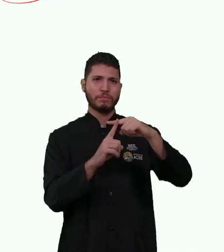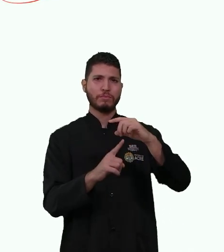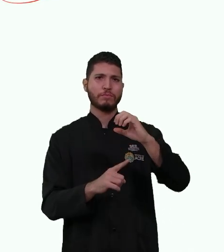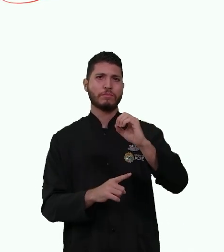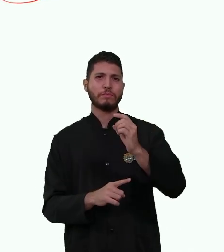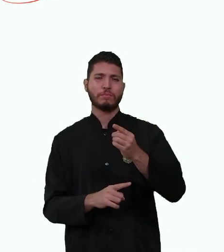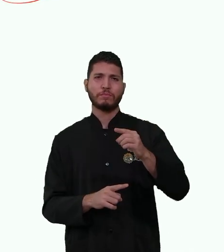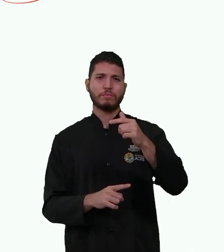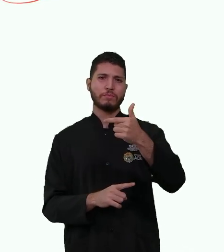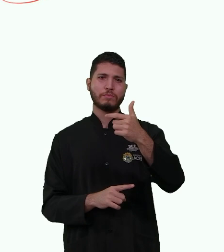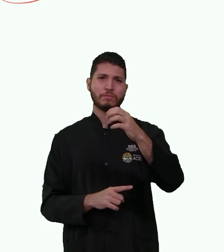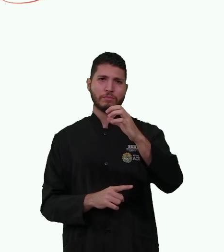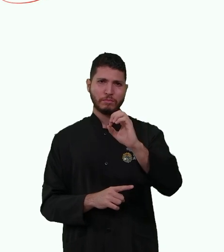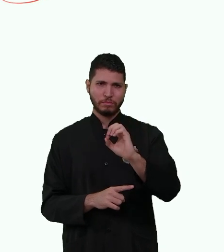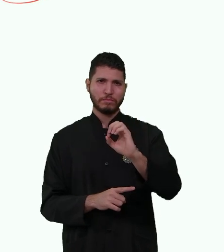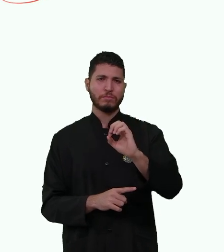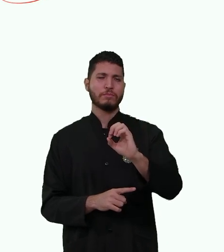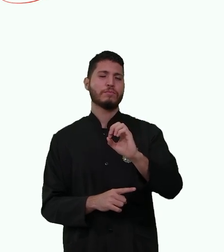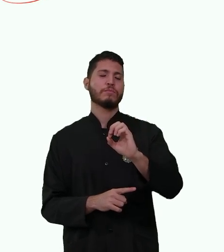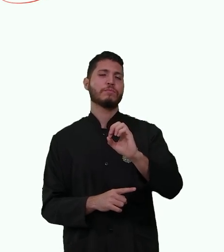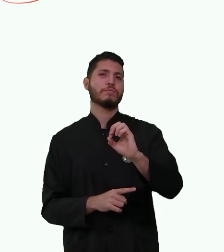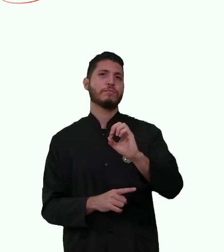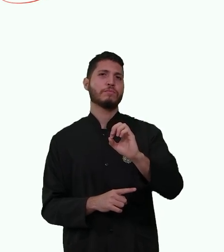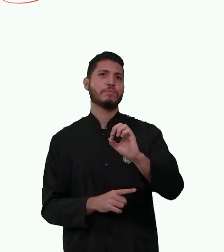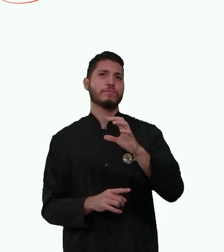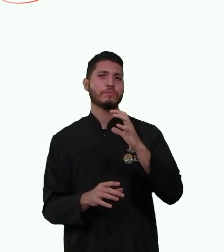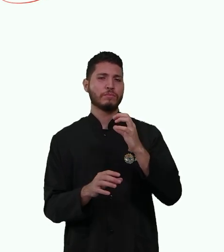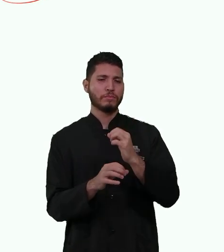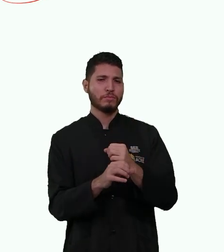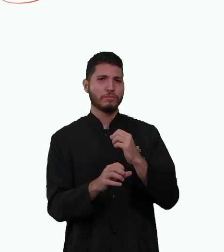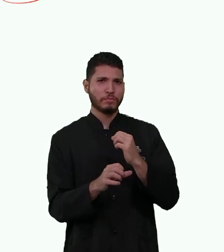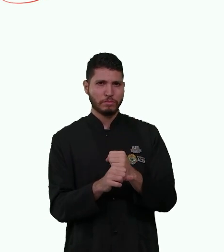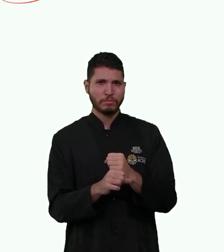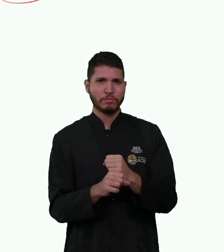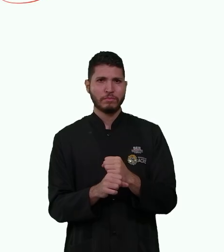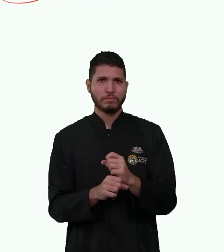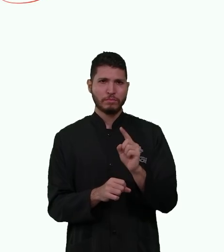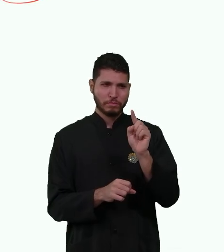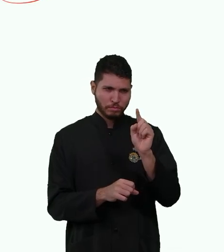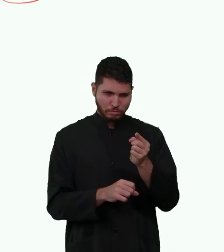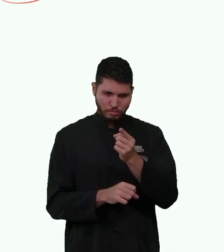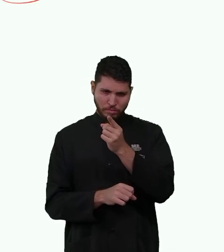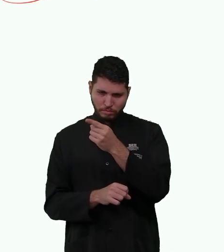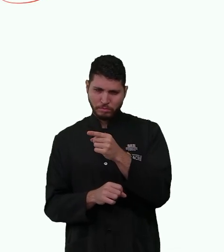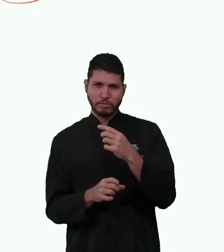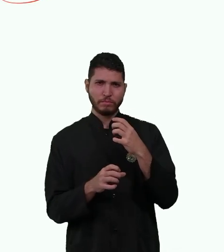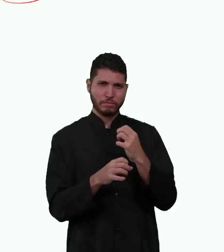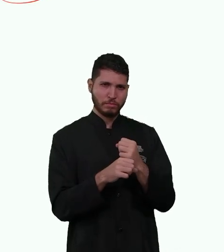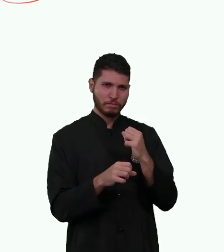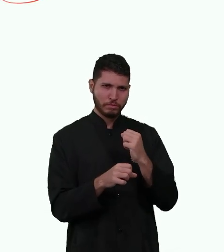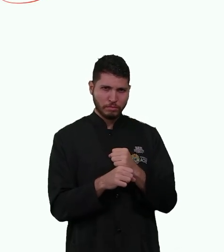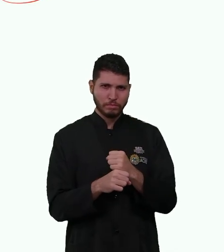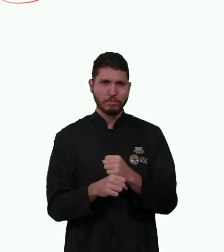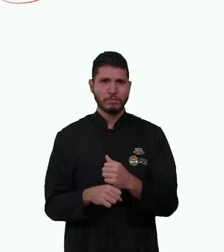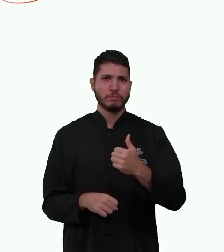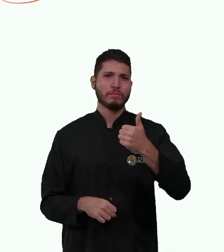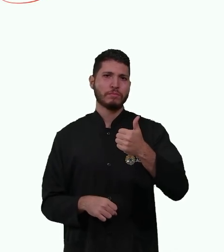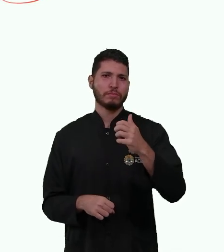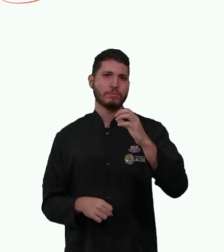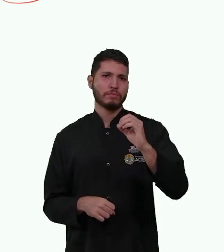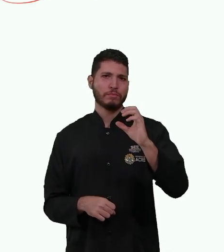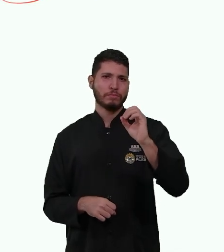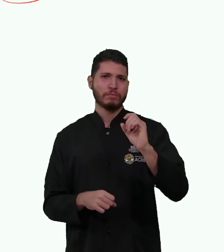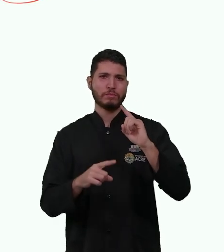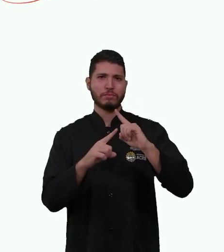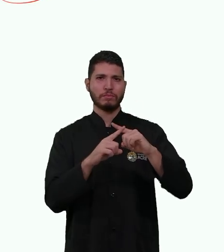nosso 20% de aumento, tá? Quando a gente calcula aqui os parênteses, eu vou ter o quê? Ó, 100 vezes 1,10